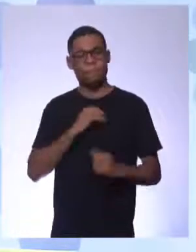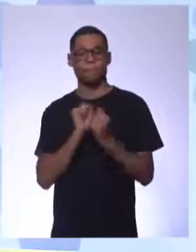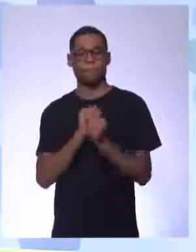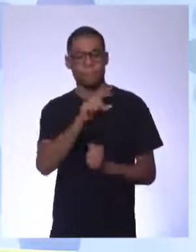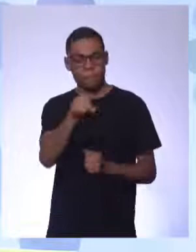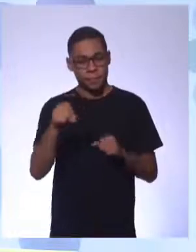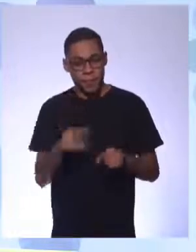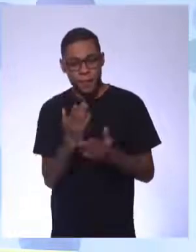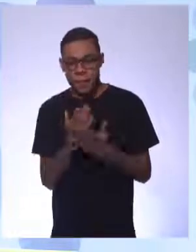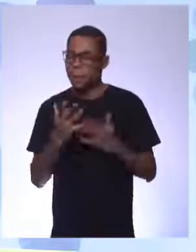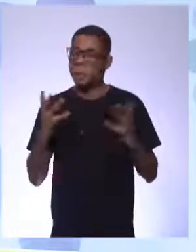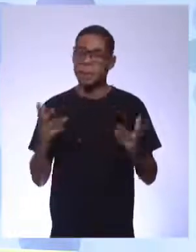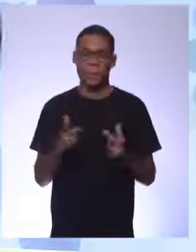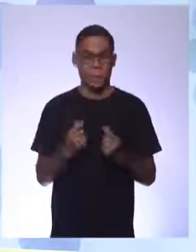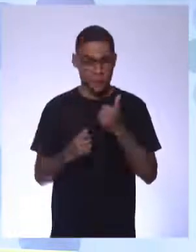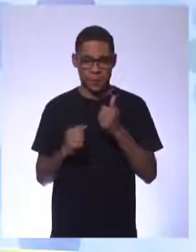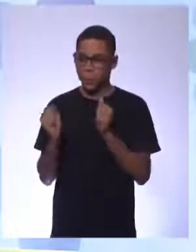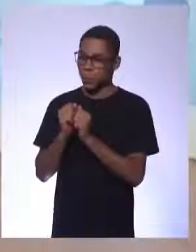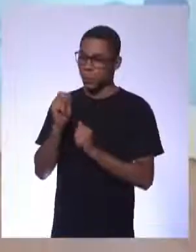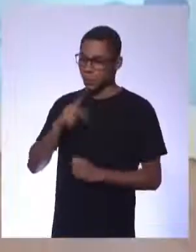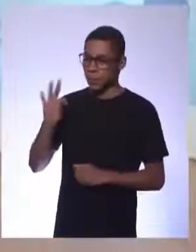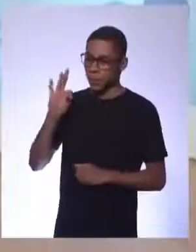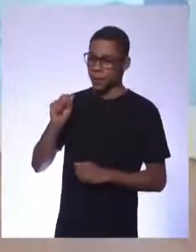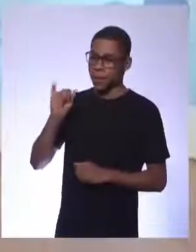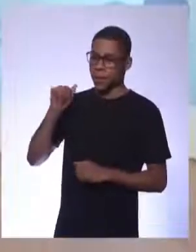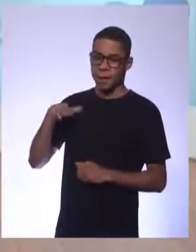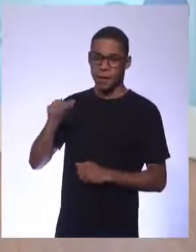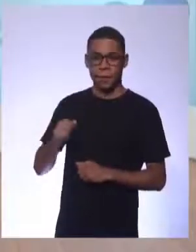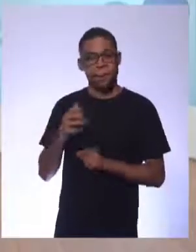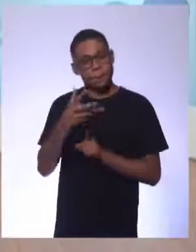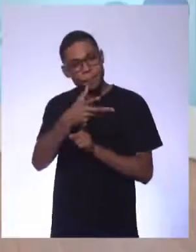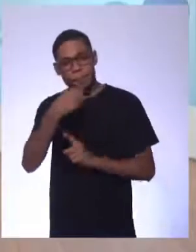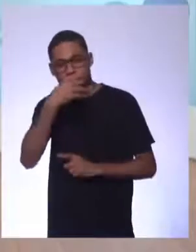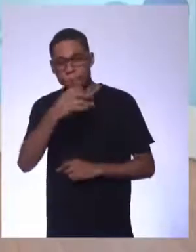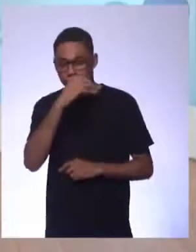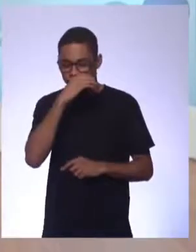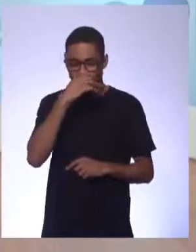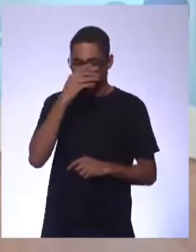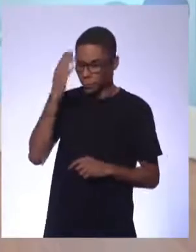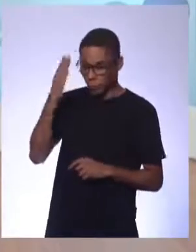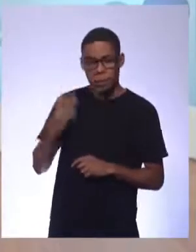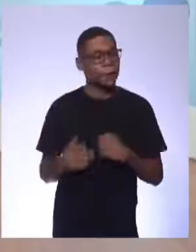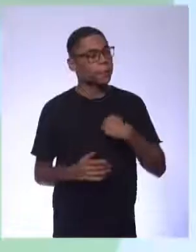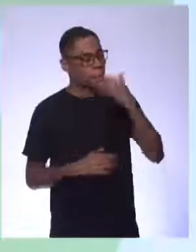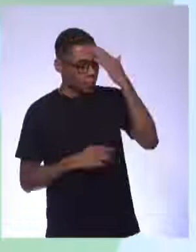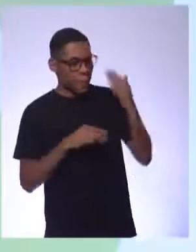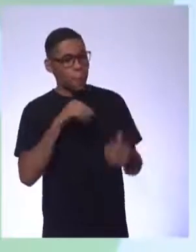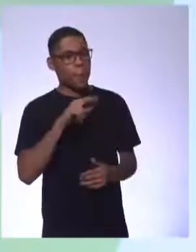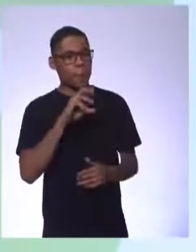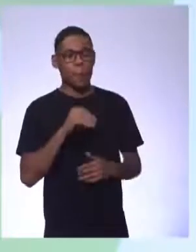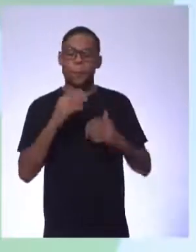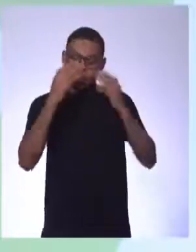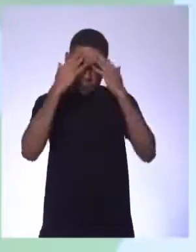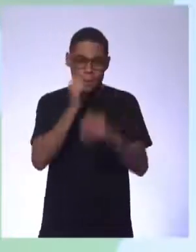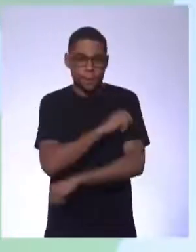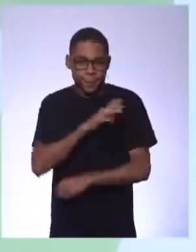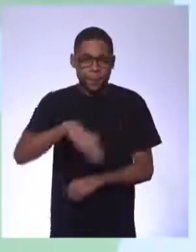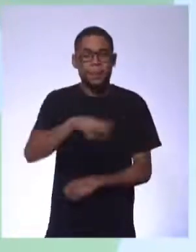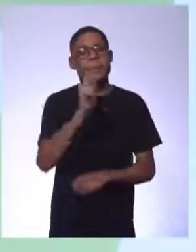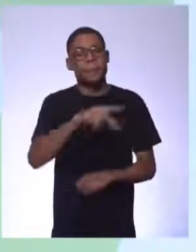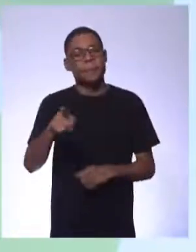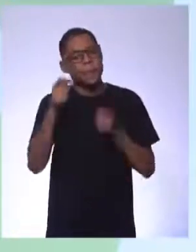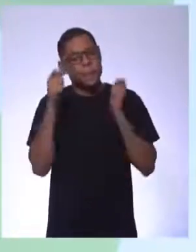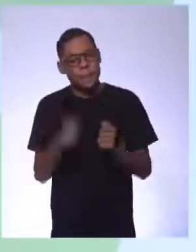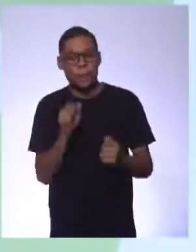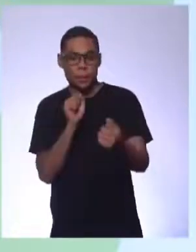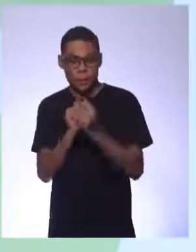hoje nesta aula maravilhosa ao lado da professora Tayana sobre artigo de opinião. Professora Tayana, muito obrigado. Obrigado, professor Mauro, alunos, professores que estão aí firmes com